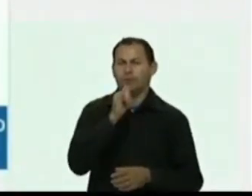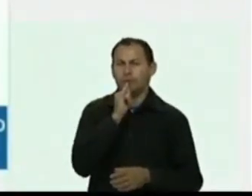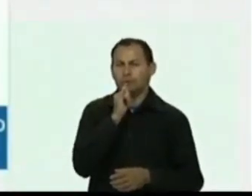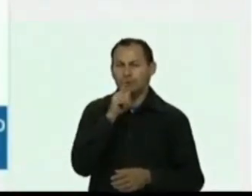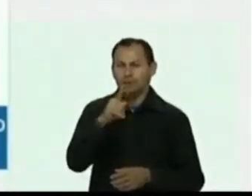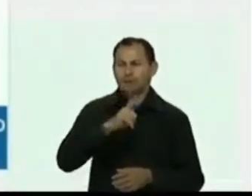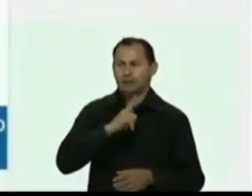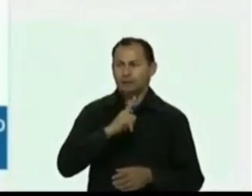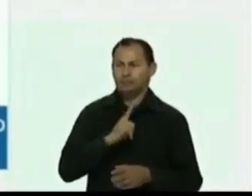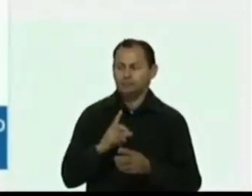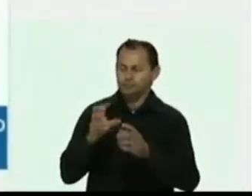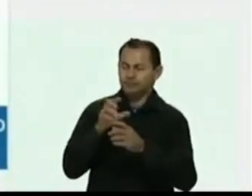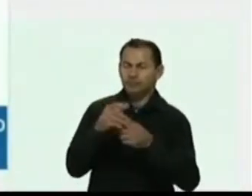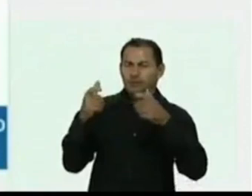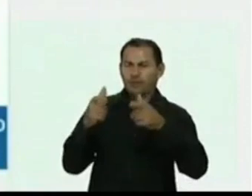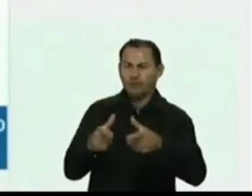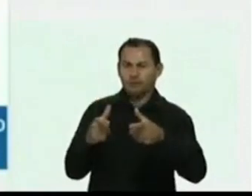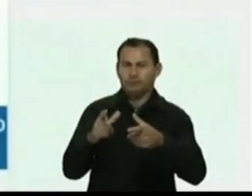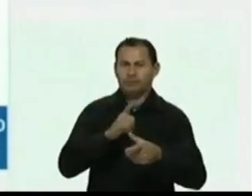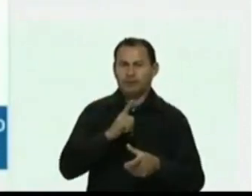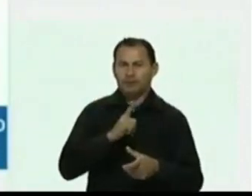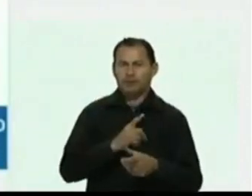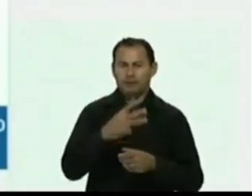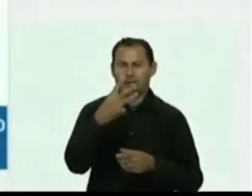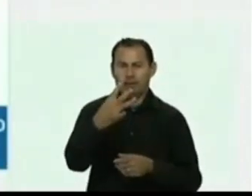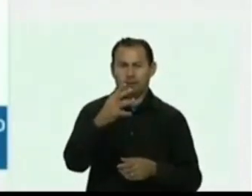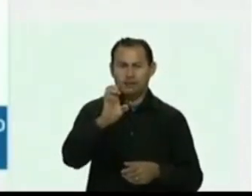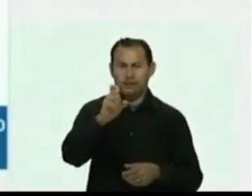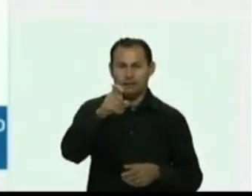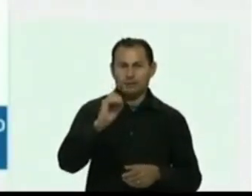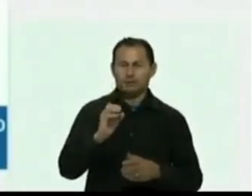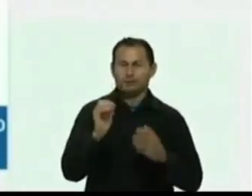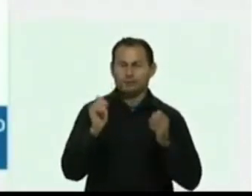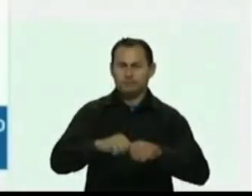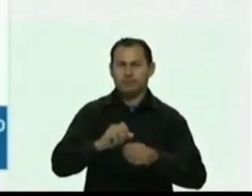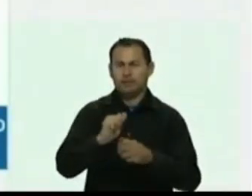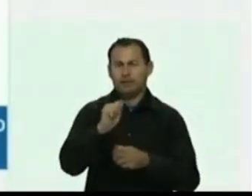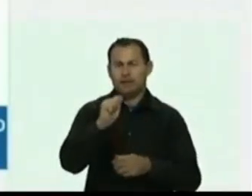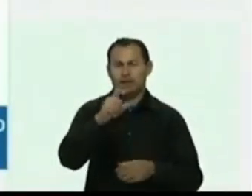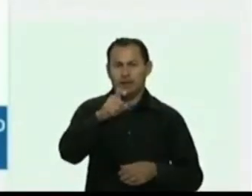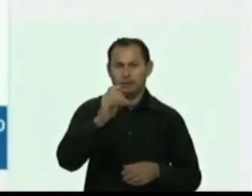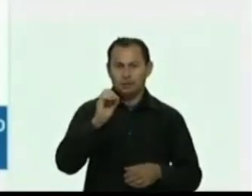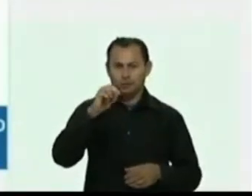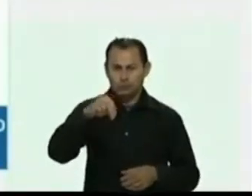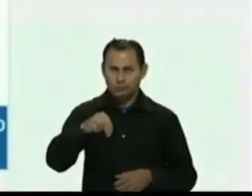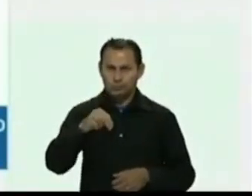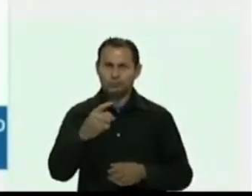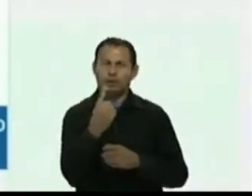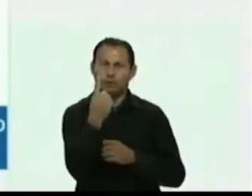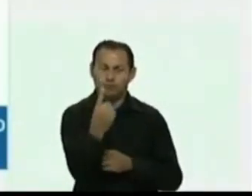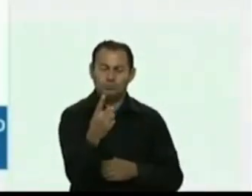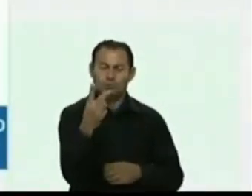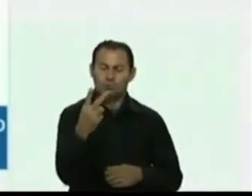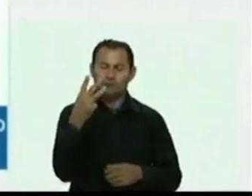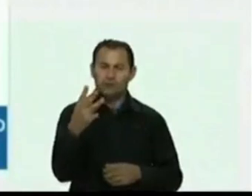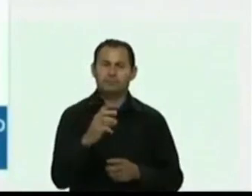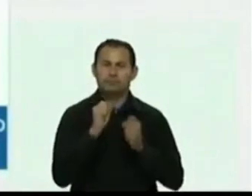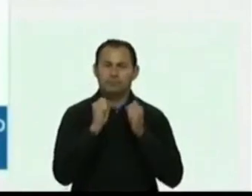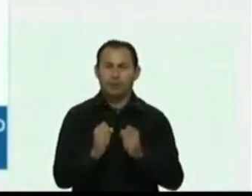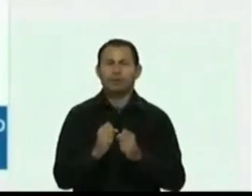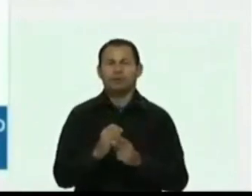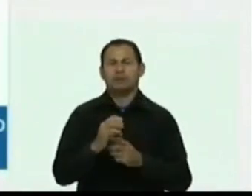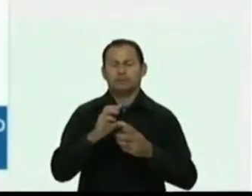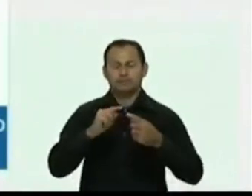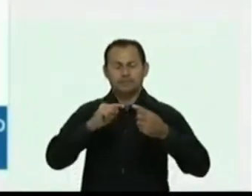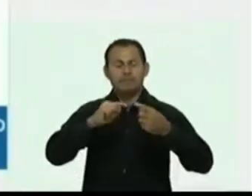tem aí essa região que tem esses 3 exons possíveis, o exon 1, 2 e 3, então esses 3 podem ser traduzidos. E